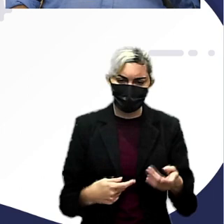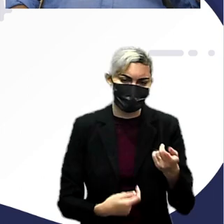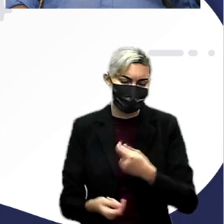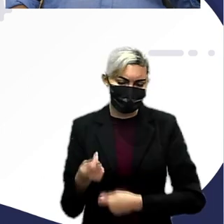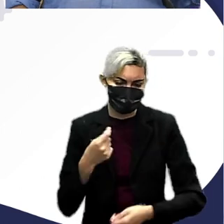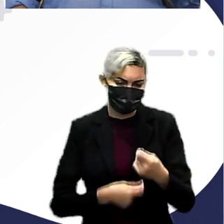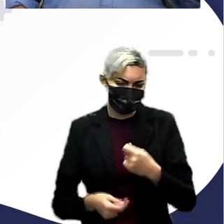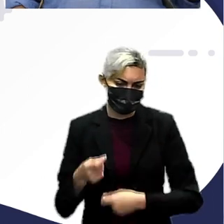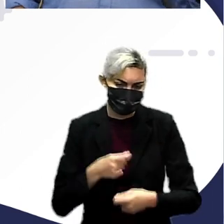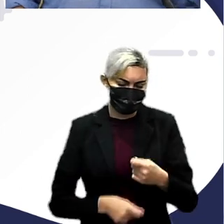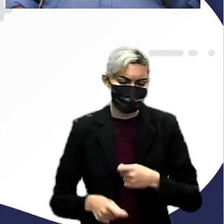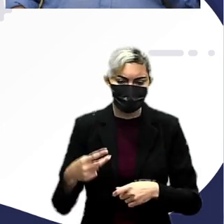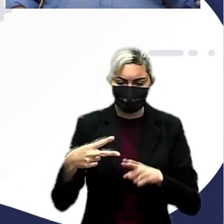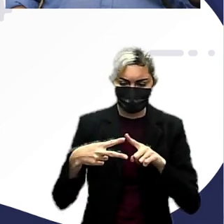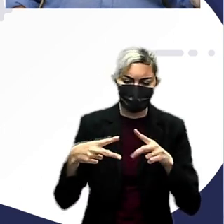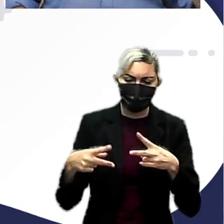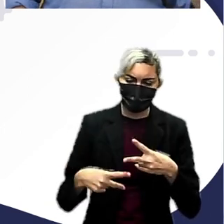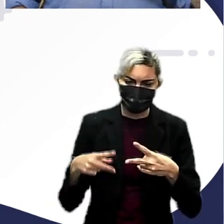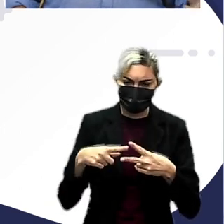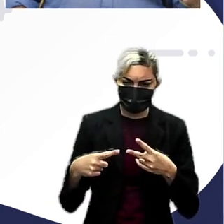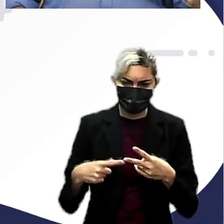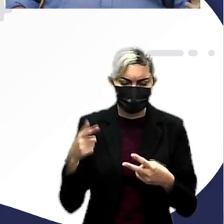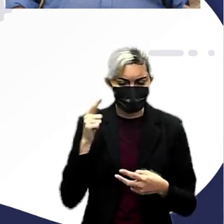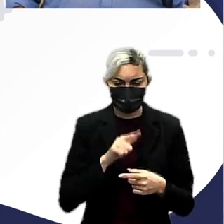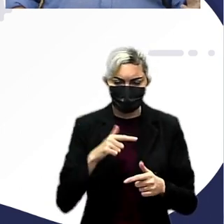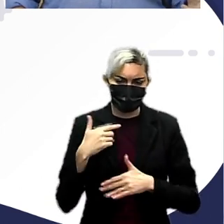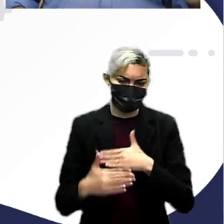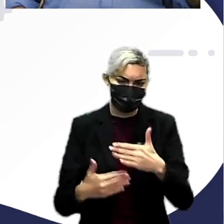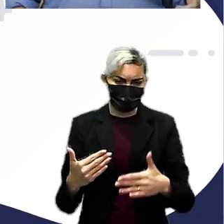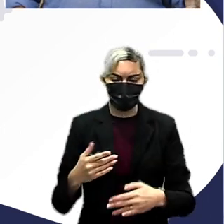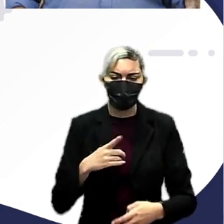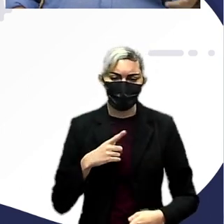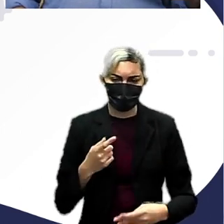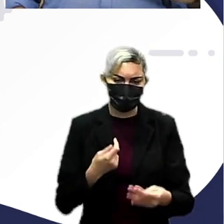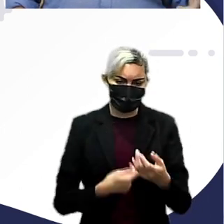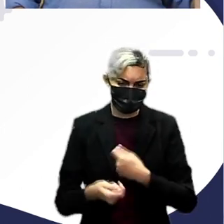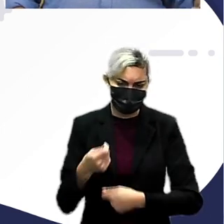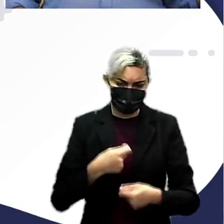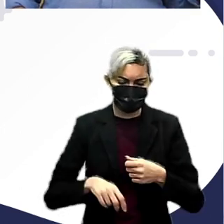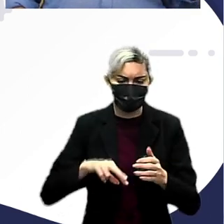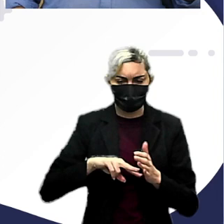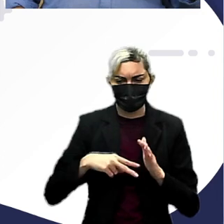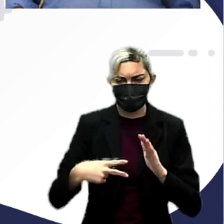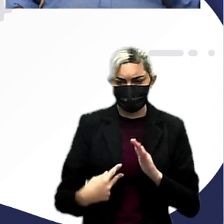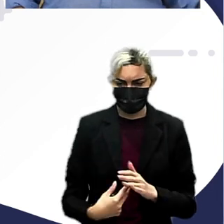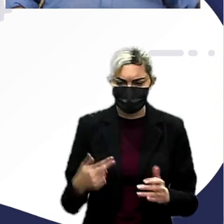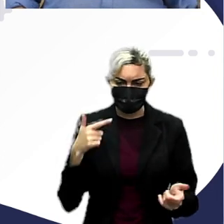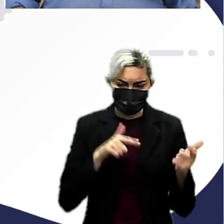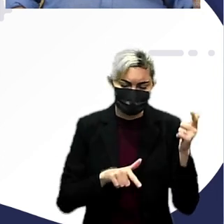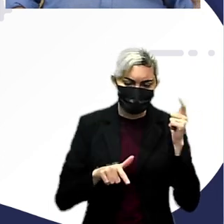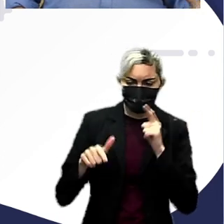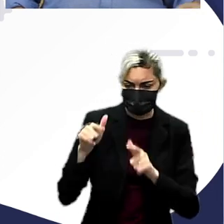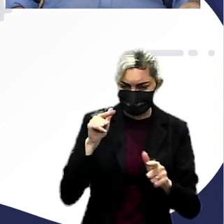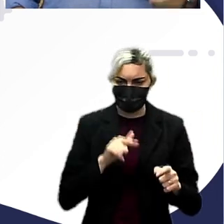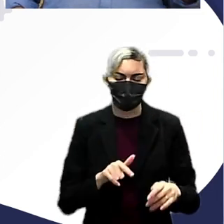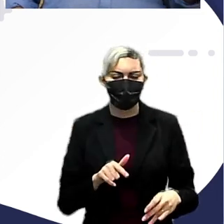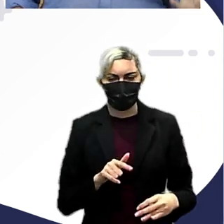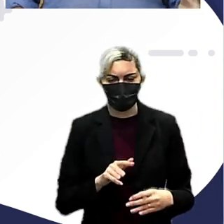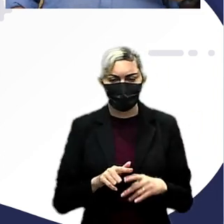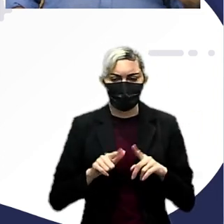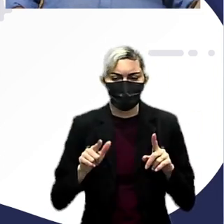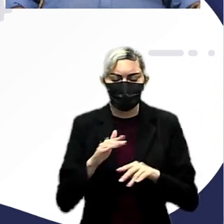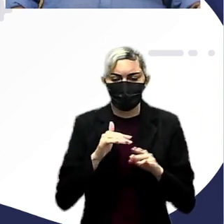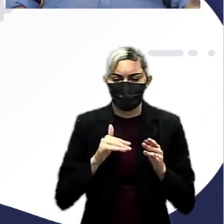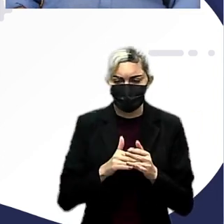negocia e que os dois lados ganham no processo. Negociar significa o ganha-ganha, né? Mas